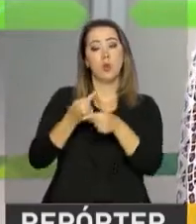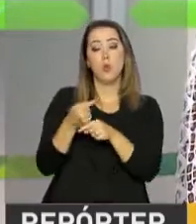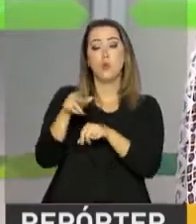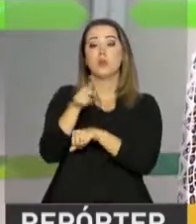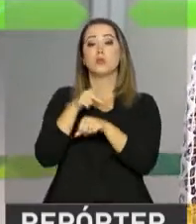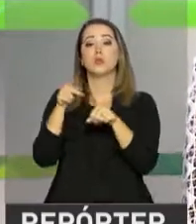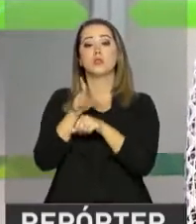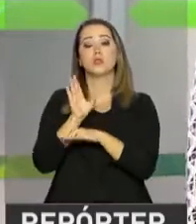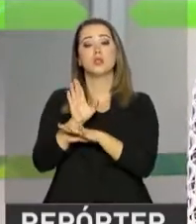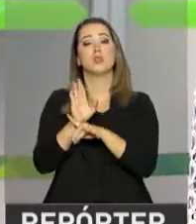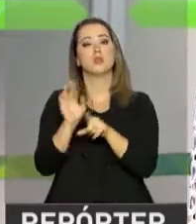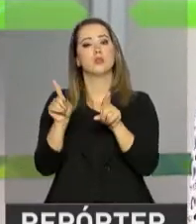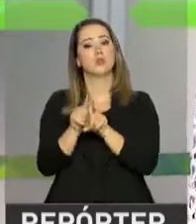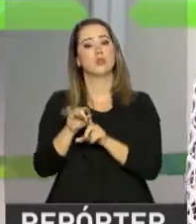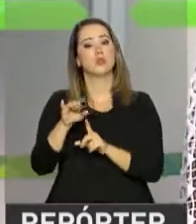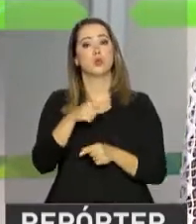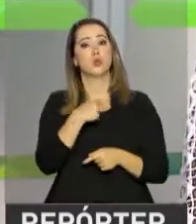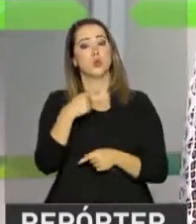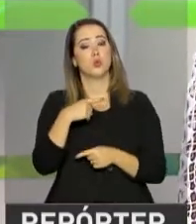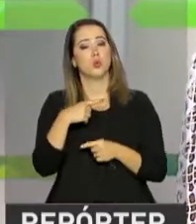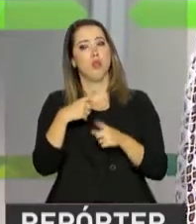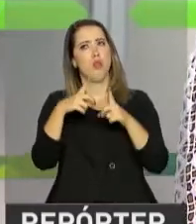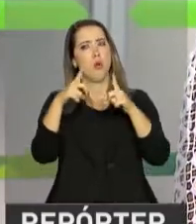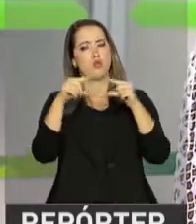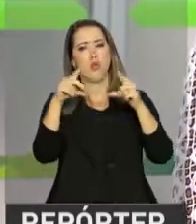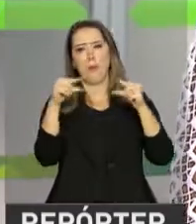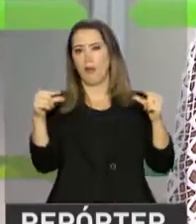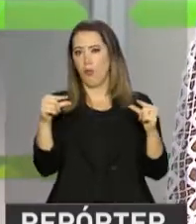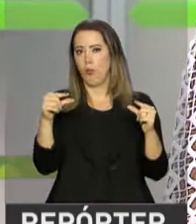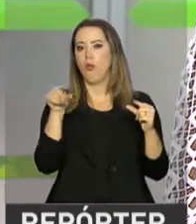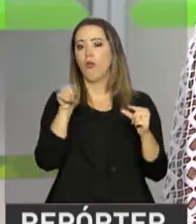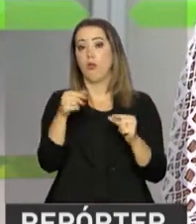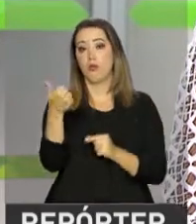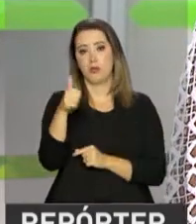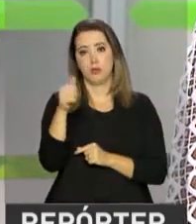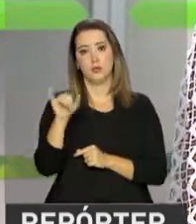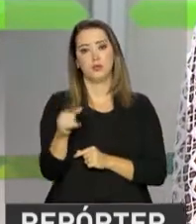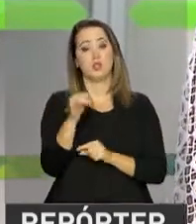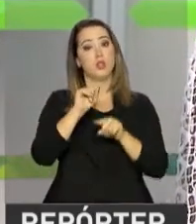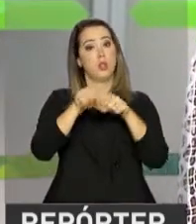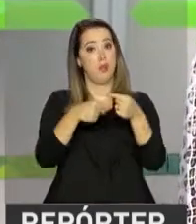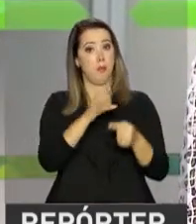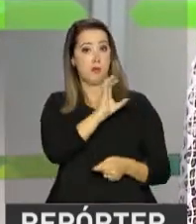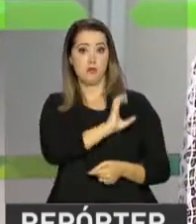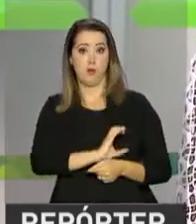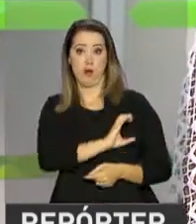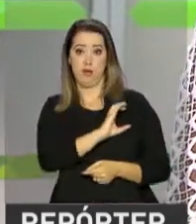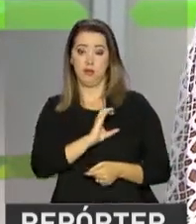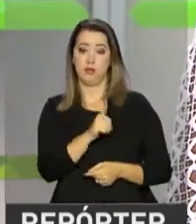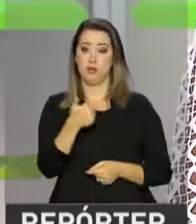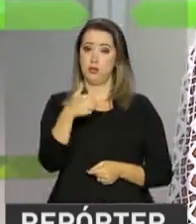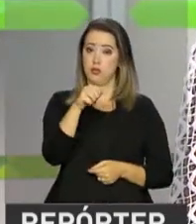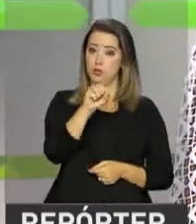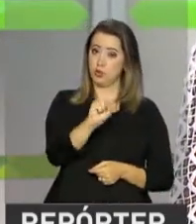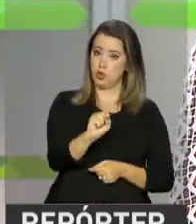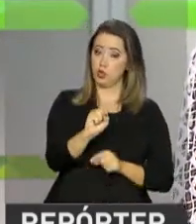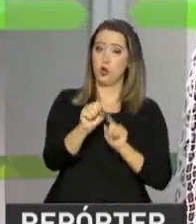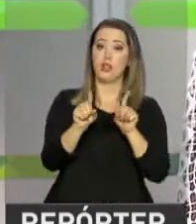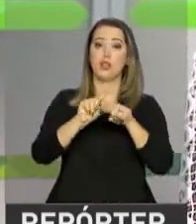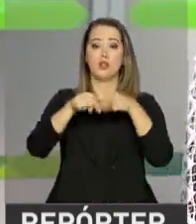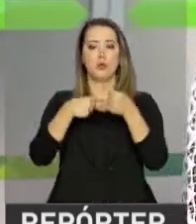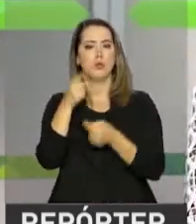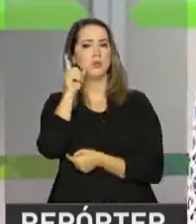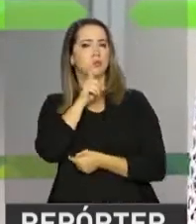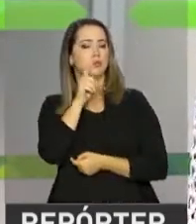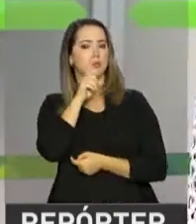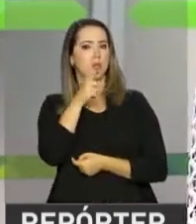ser beneficiado será o Japão, em 11 de janeiro, seguido pelo Canadá no dia 18 e pelos Estados Unidos